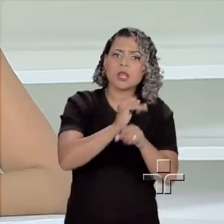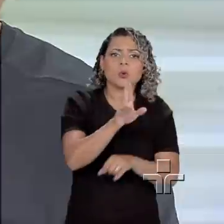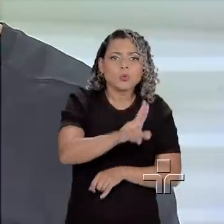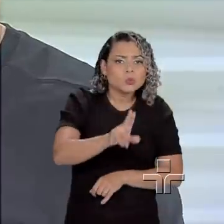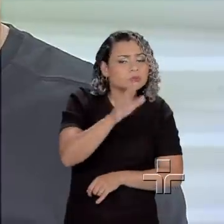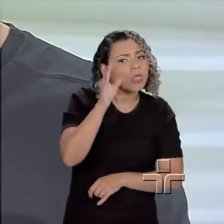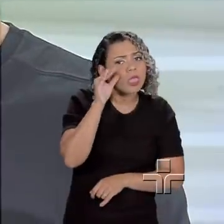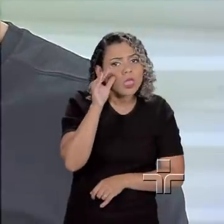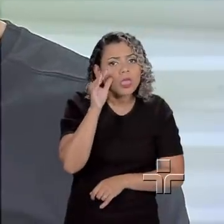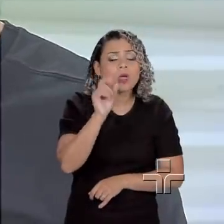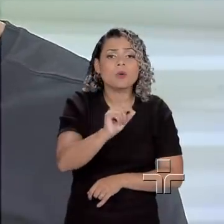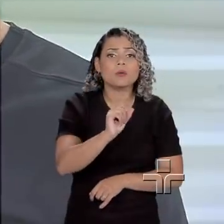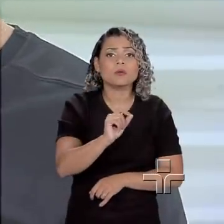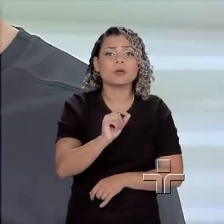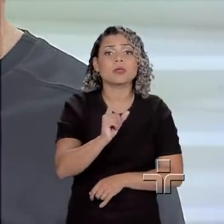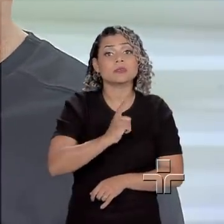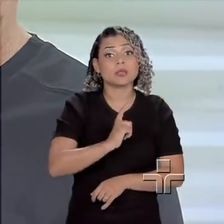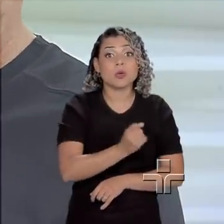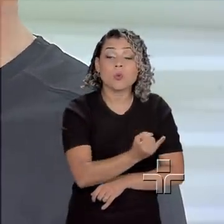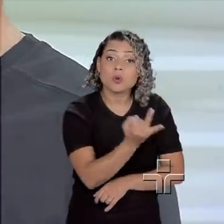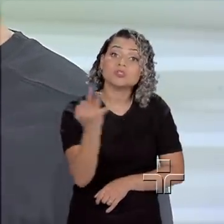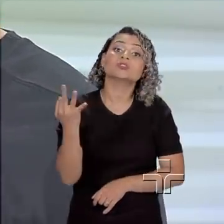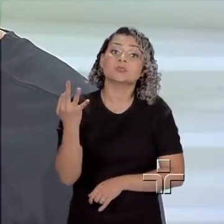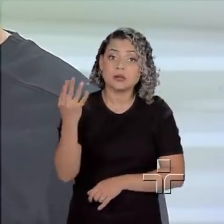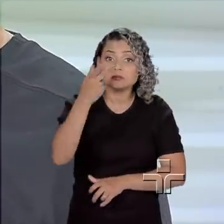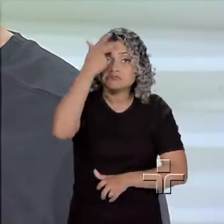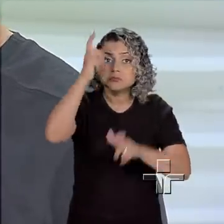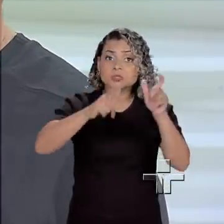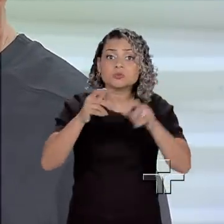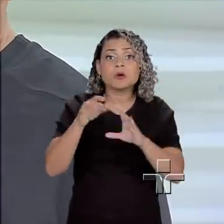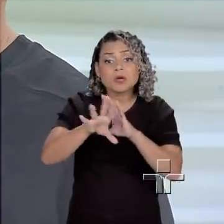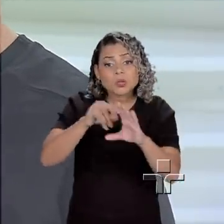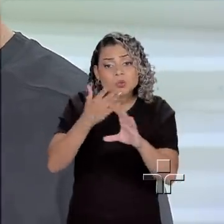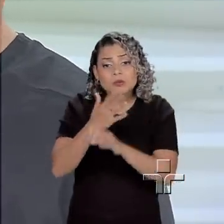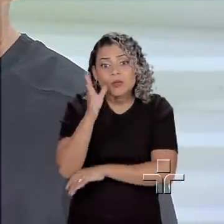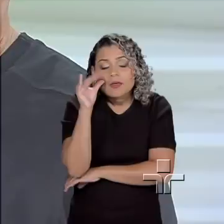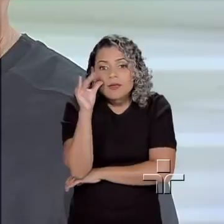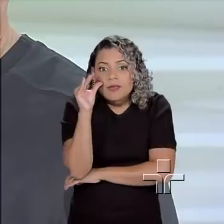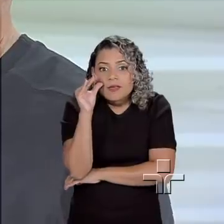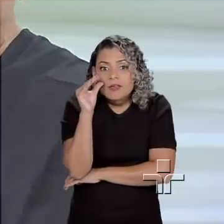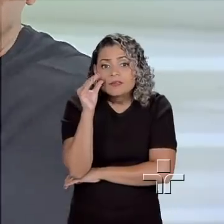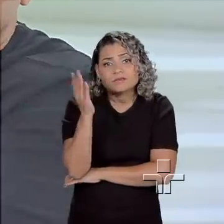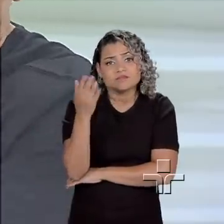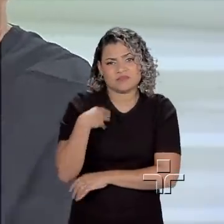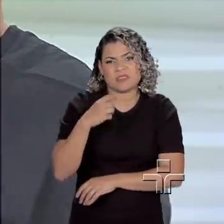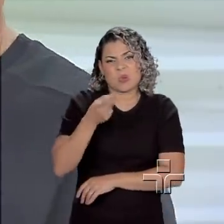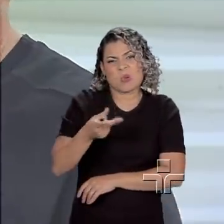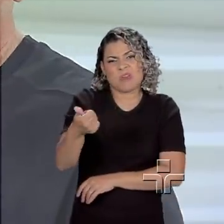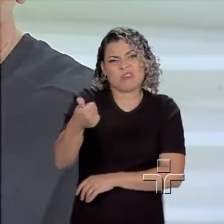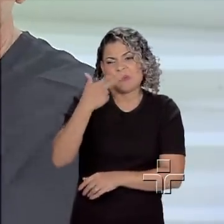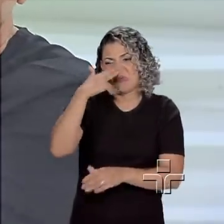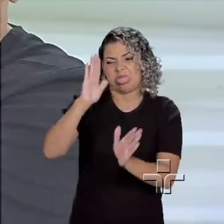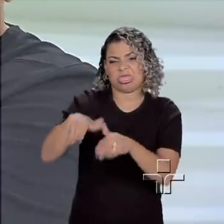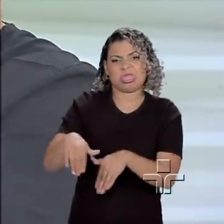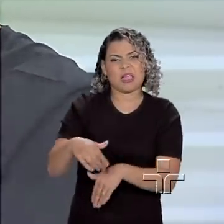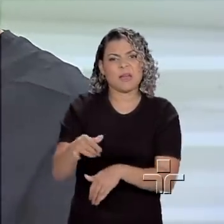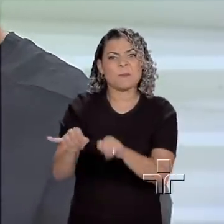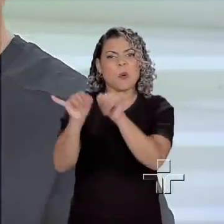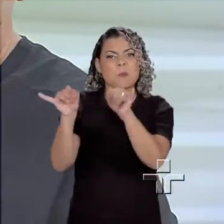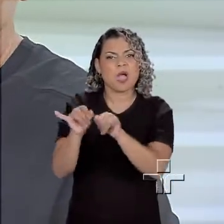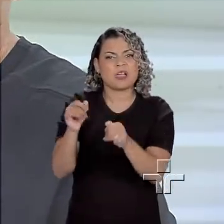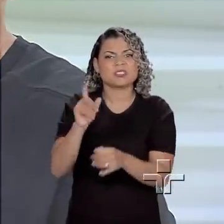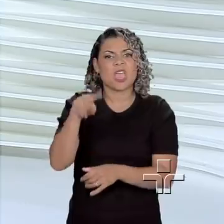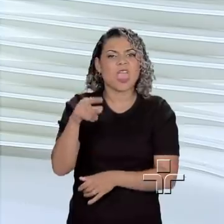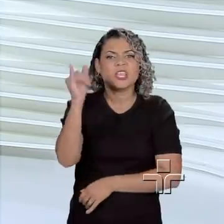como se fosse, para um número significativo de pessoas, as pessoas olham assim e dizem, deixa isso para lá, isso é simplesmente mais um